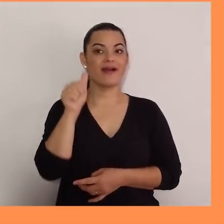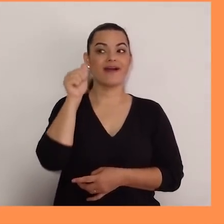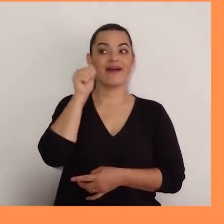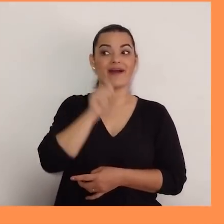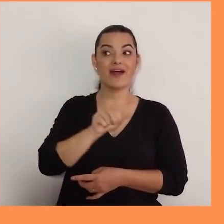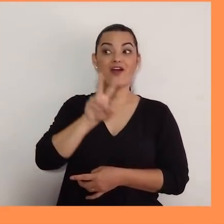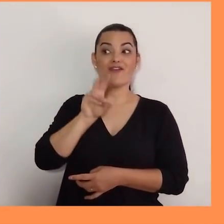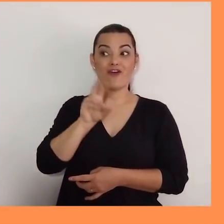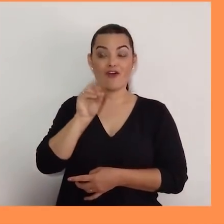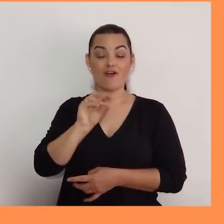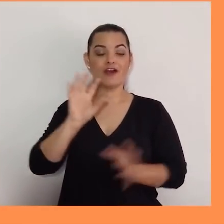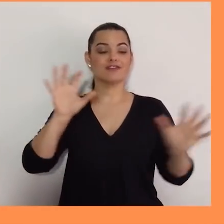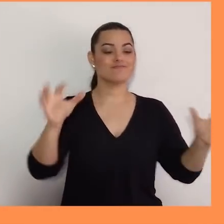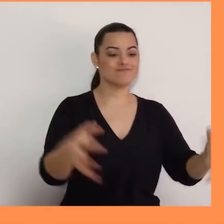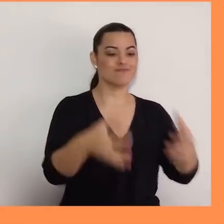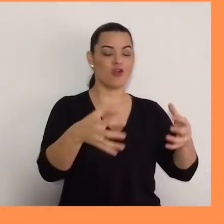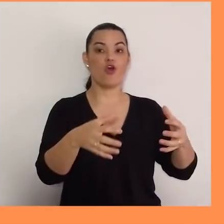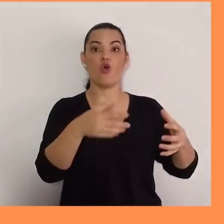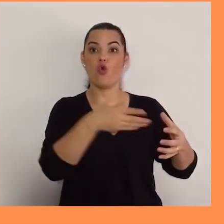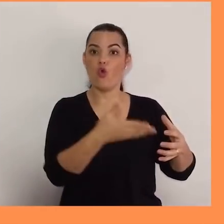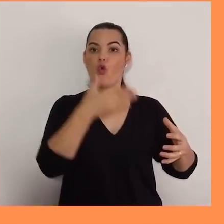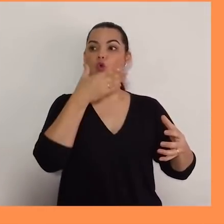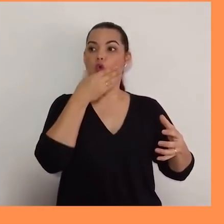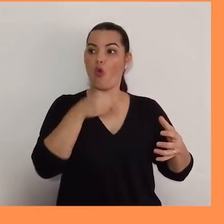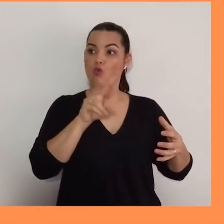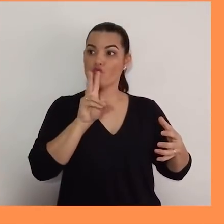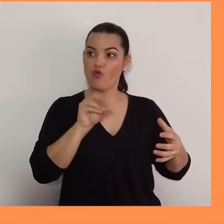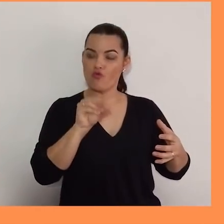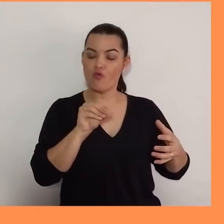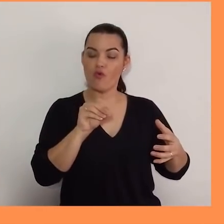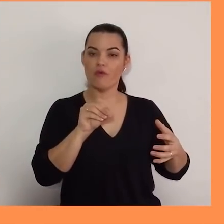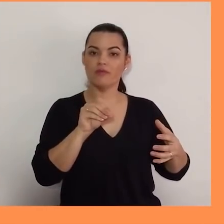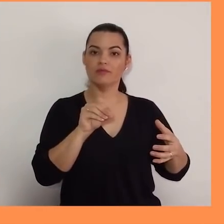rabanete sair da terra.